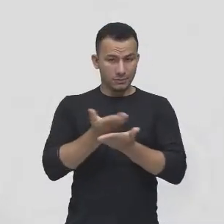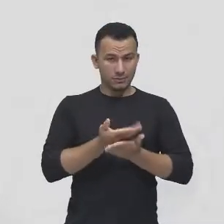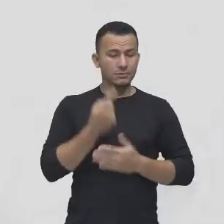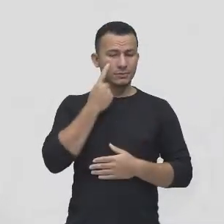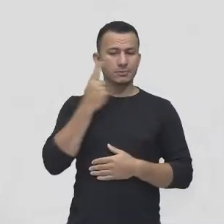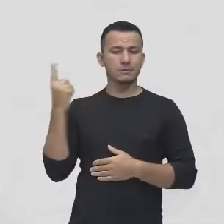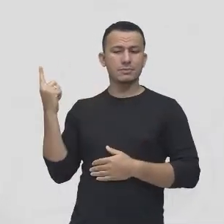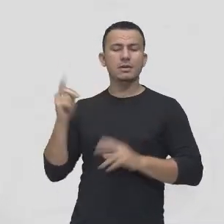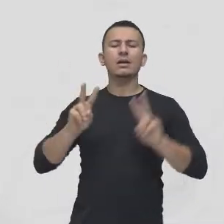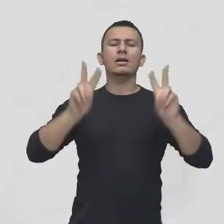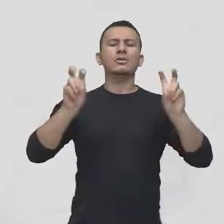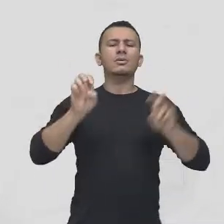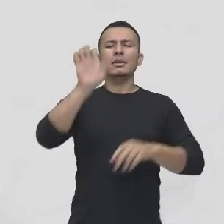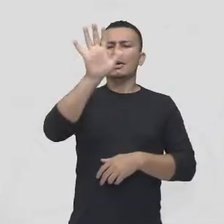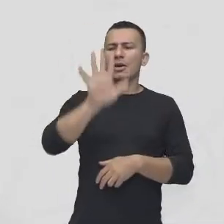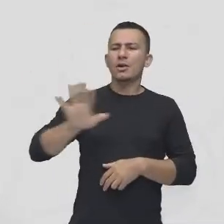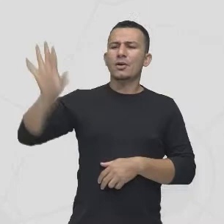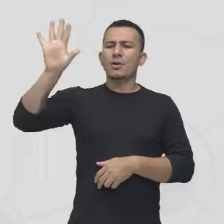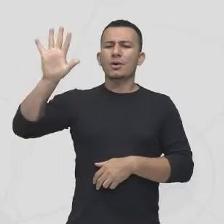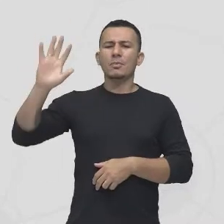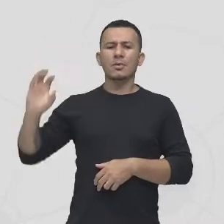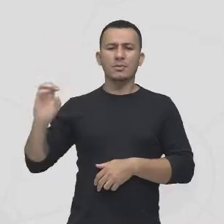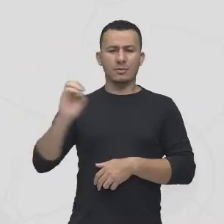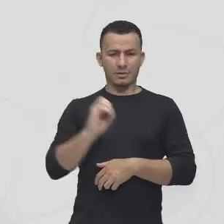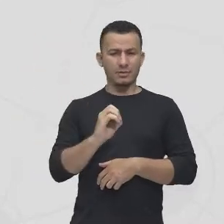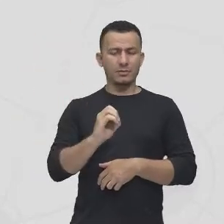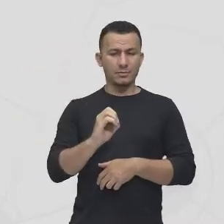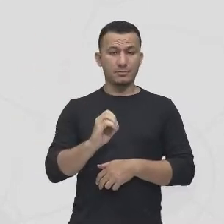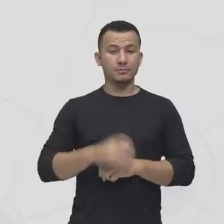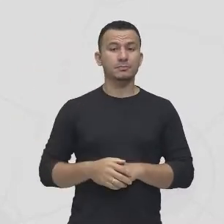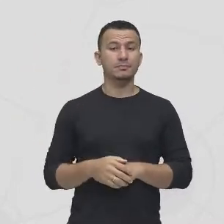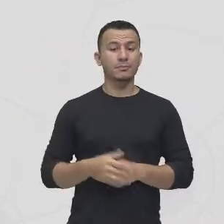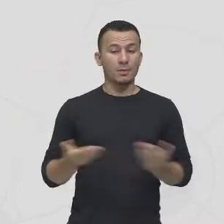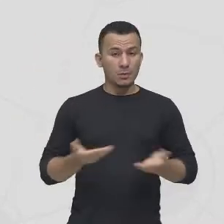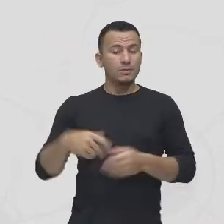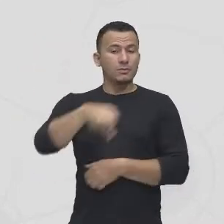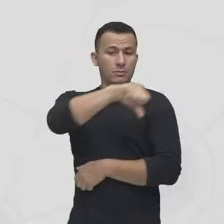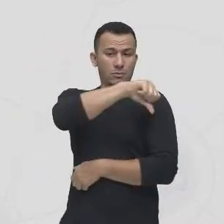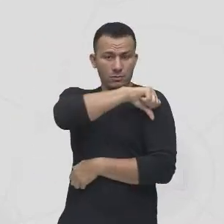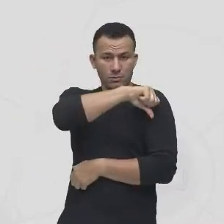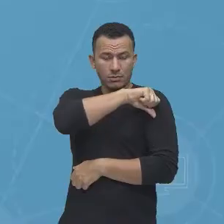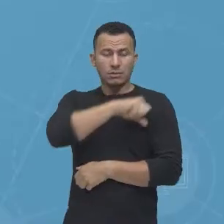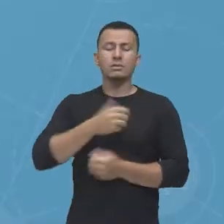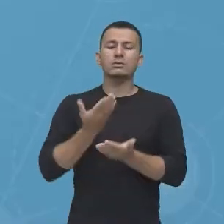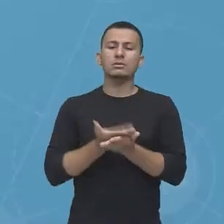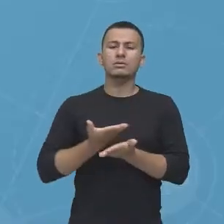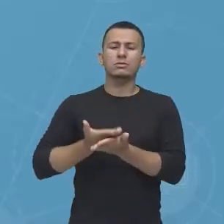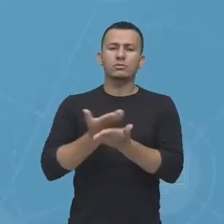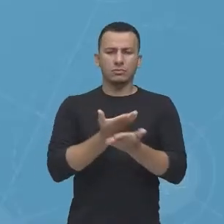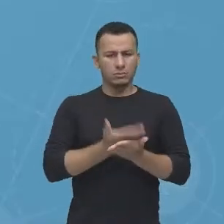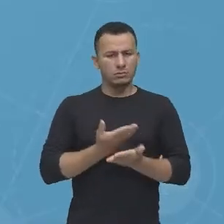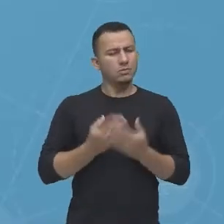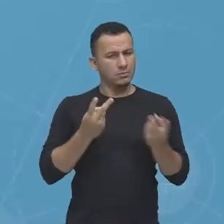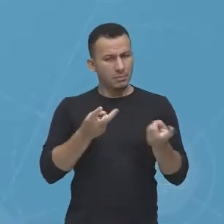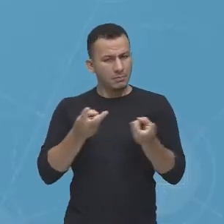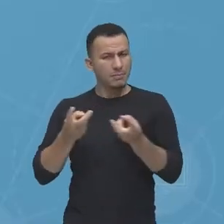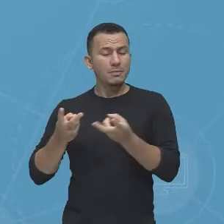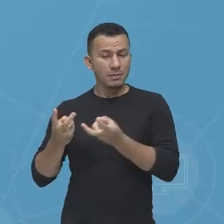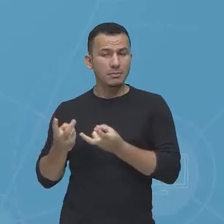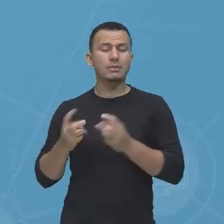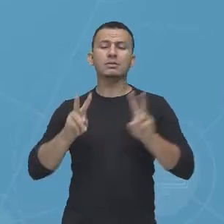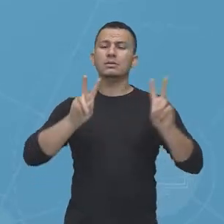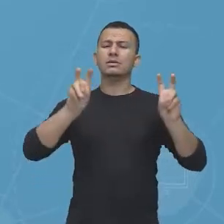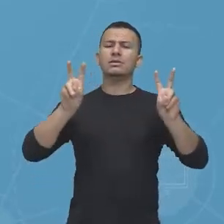é sobre a Europa Oriental. Aqui no nono ano, pessoal, vocês estão estudando aí, né,